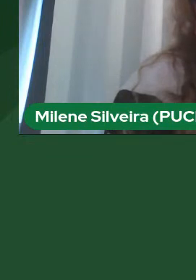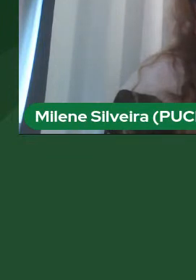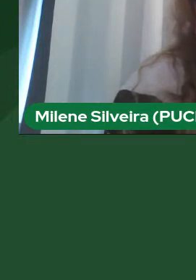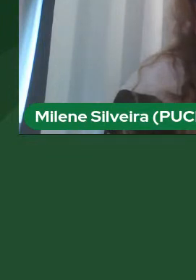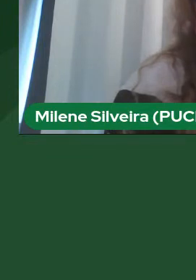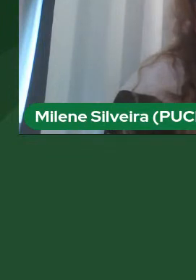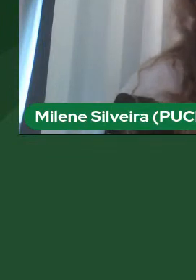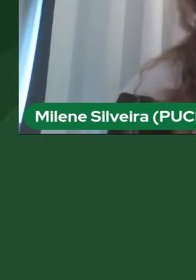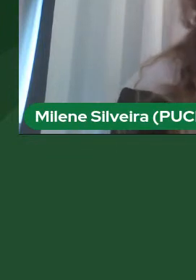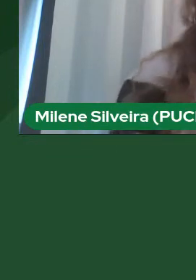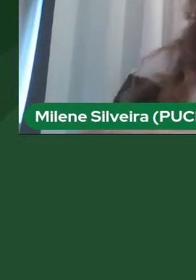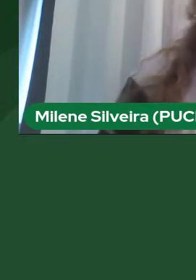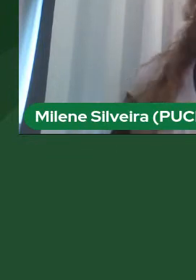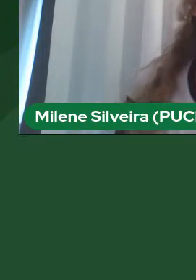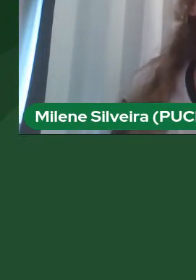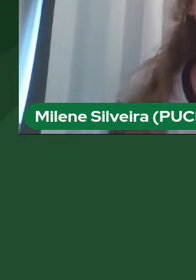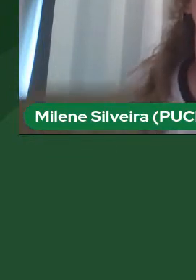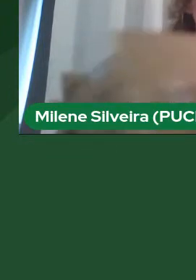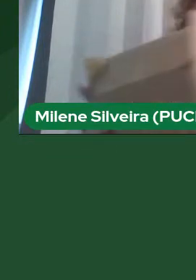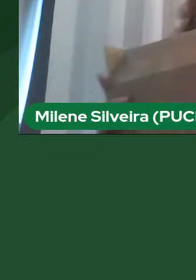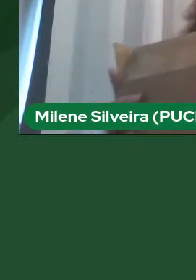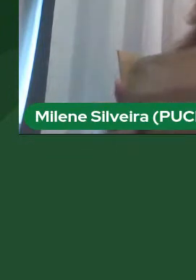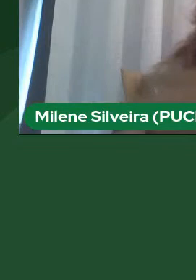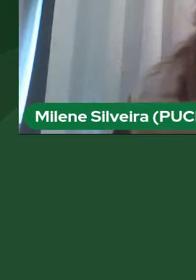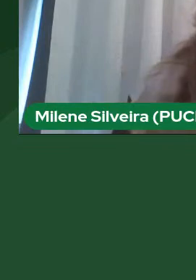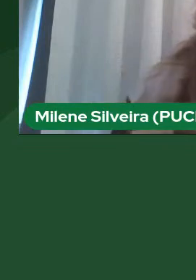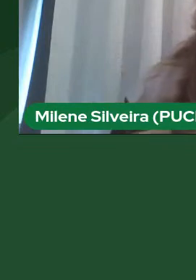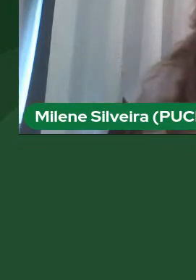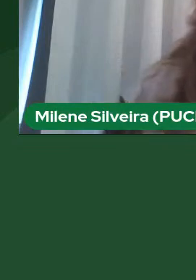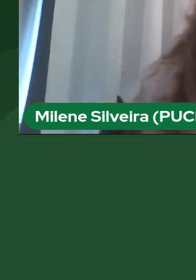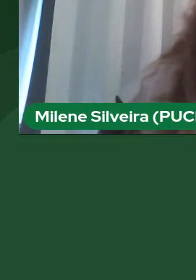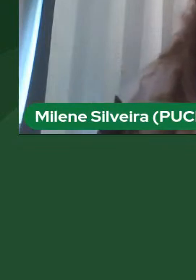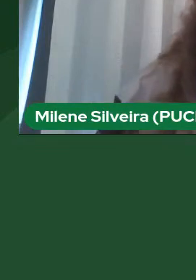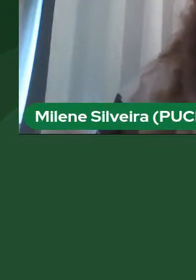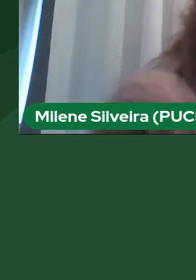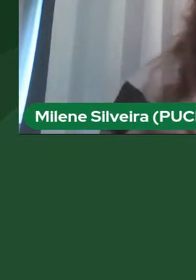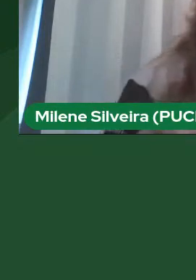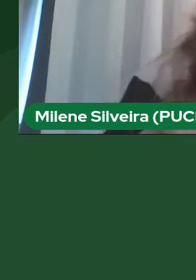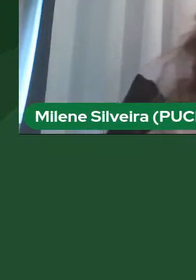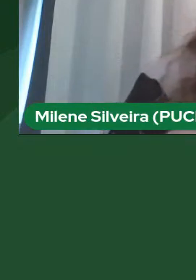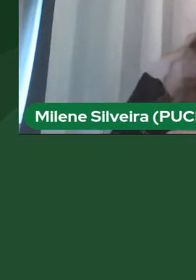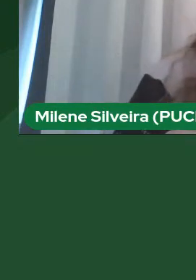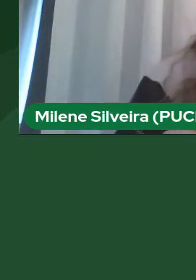Essa caixinha é especial para você. A Maia jogou uma caixa aqui.